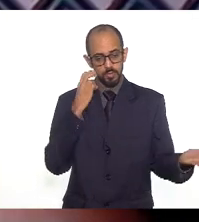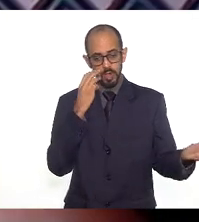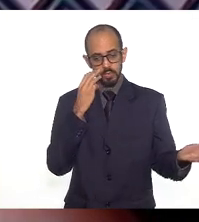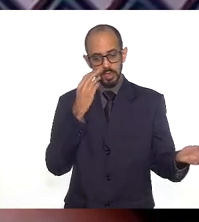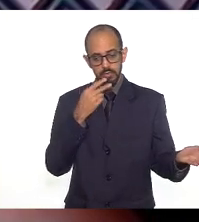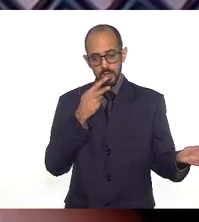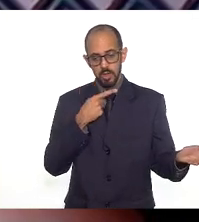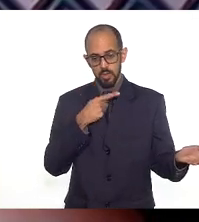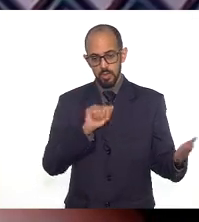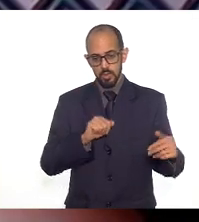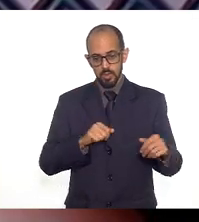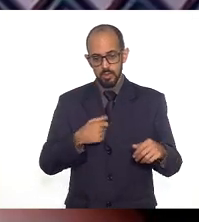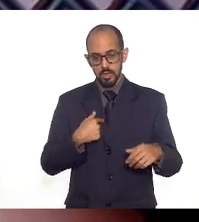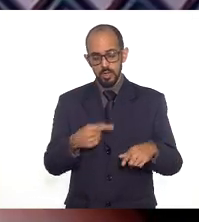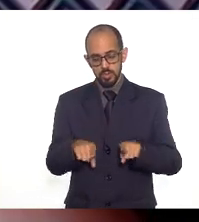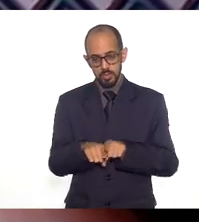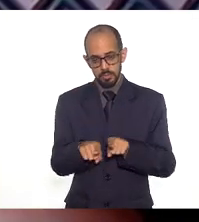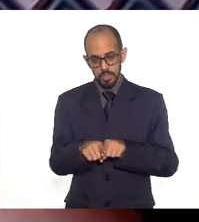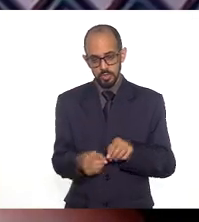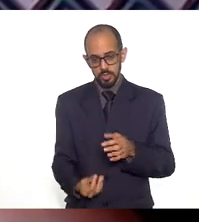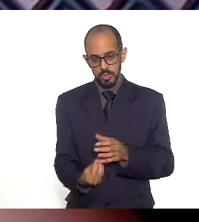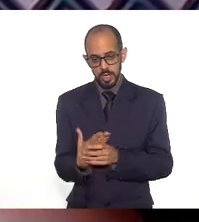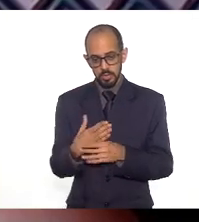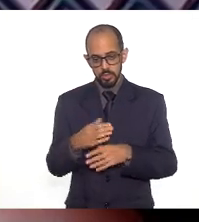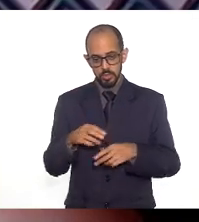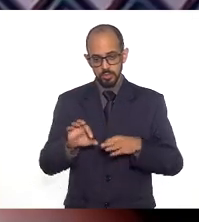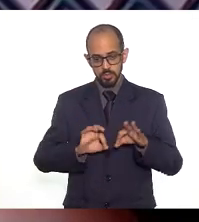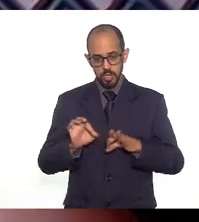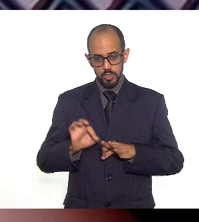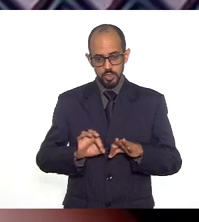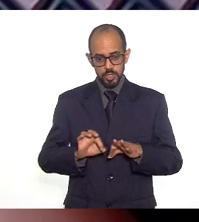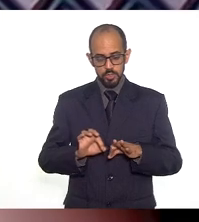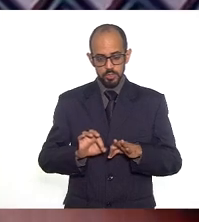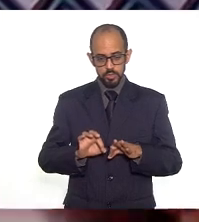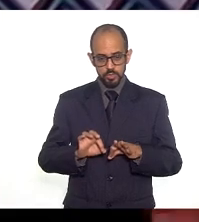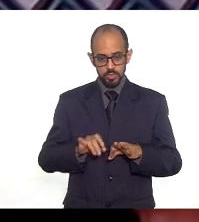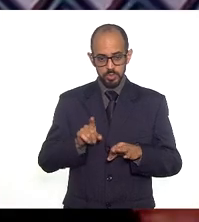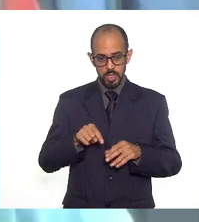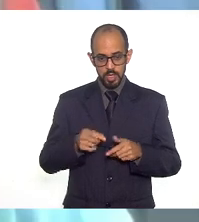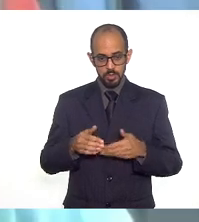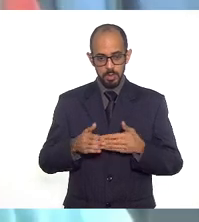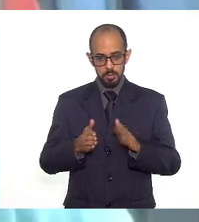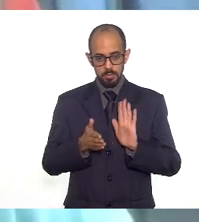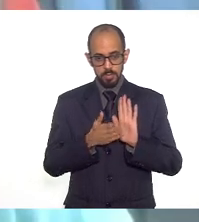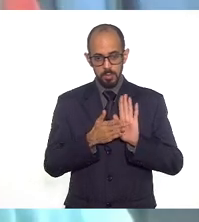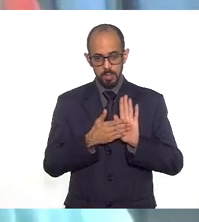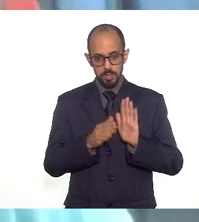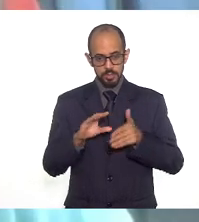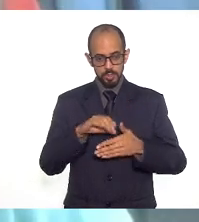inclusive sendo um dos autores do projeto, que é a proposta à anexação. É diferente.